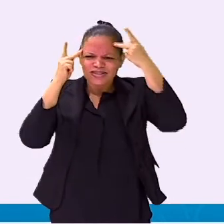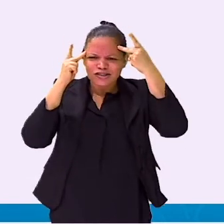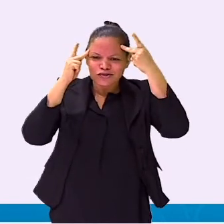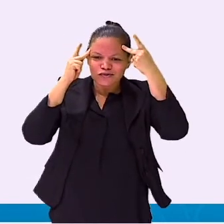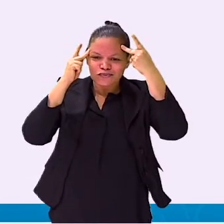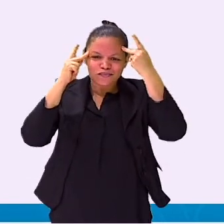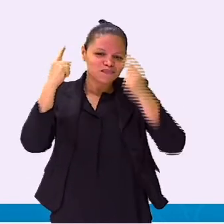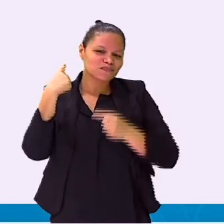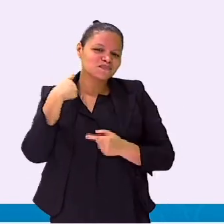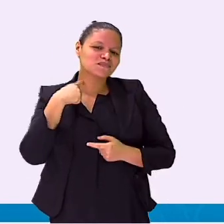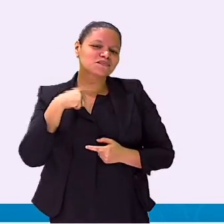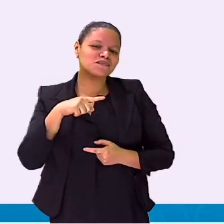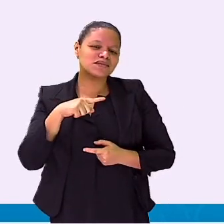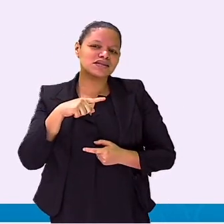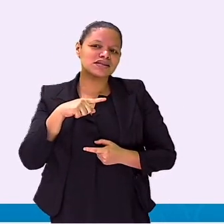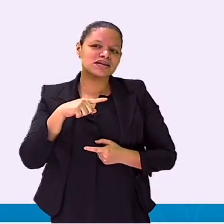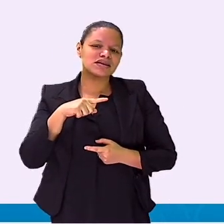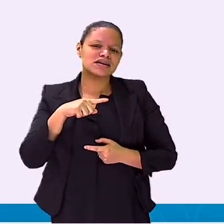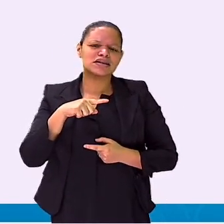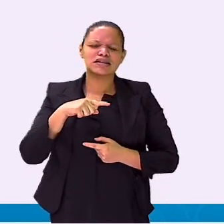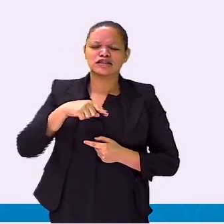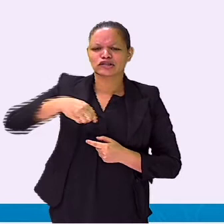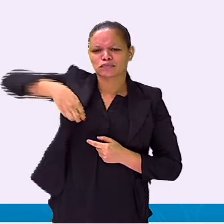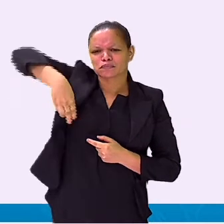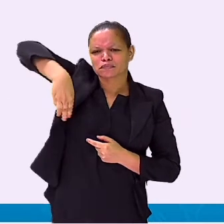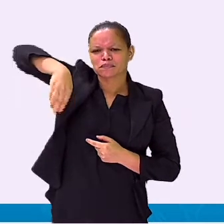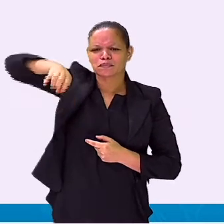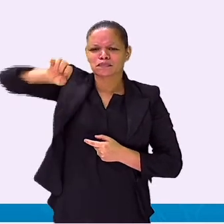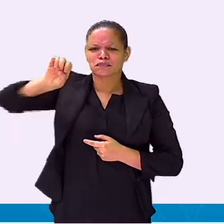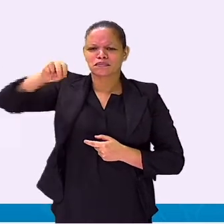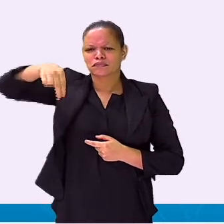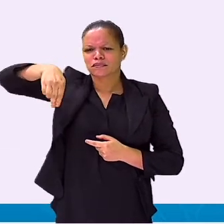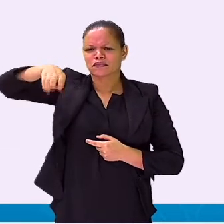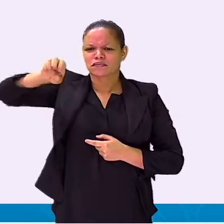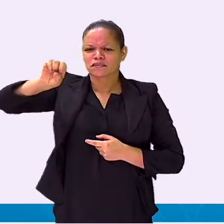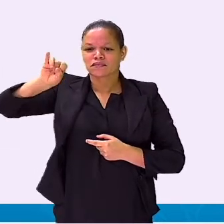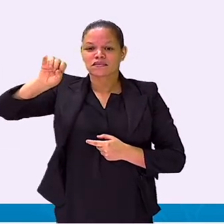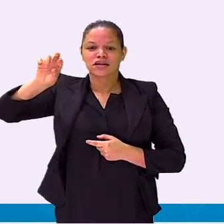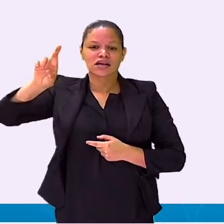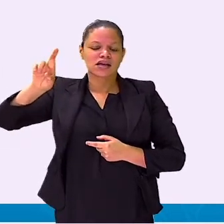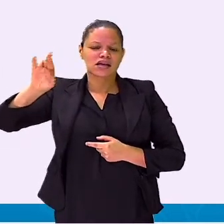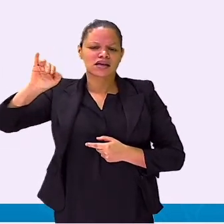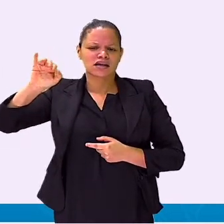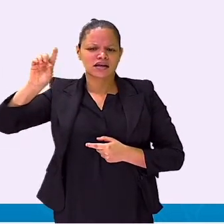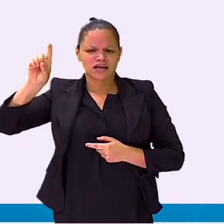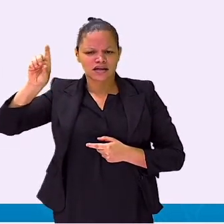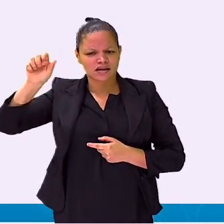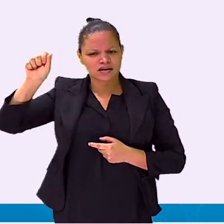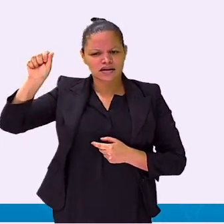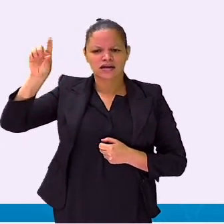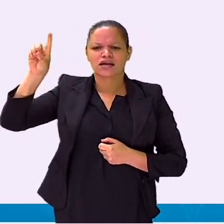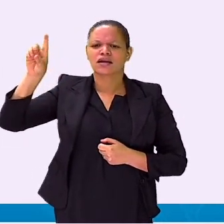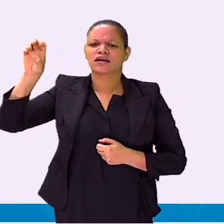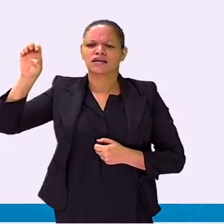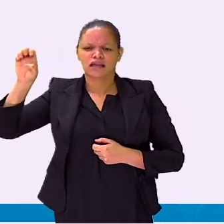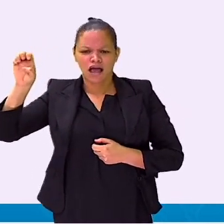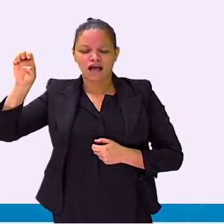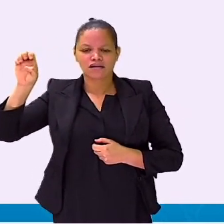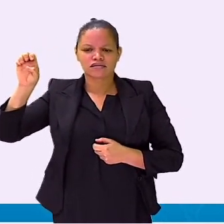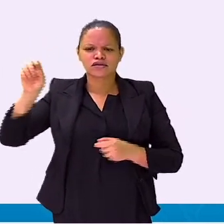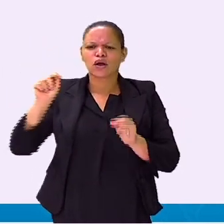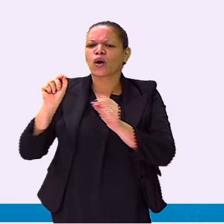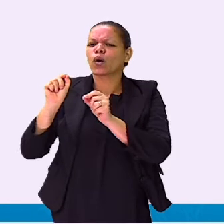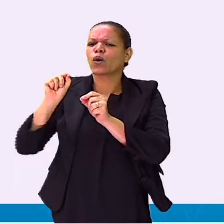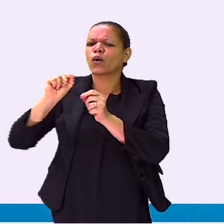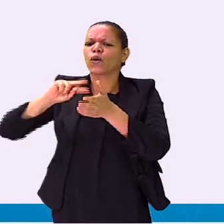africanas, italiana, portuguesa, das tradições indígenas. É a moda de viola, a